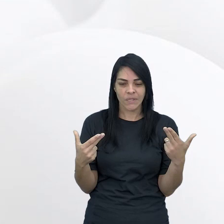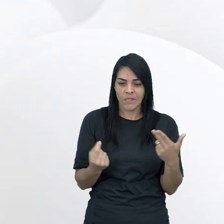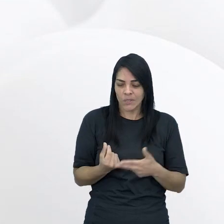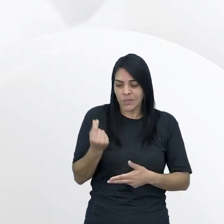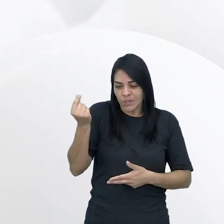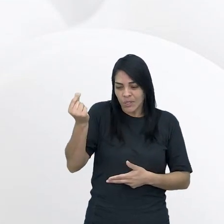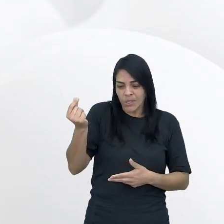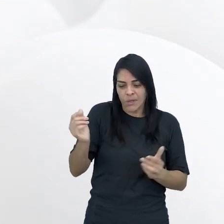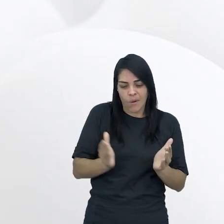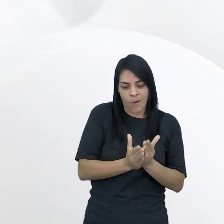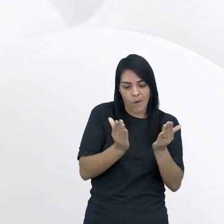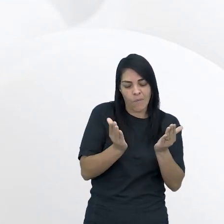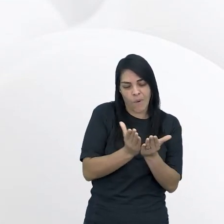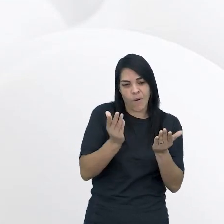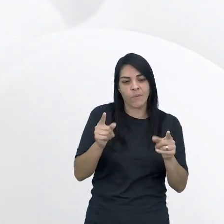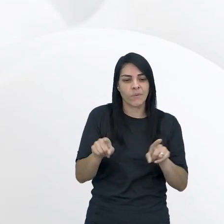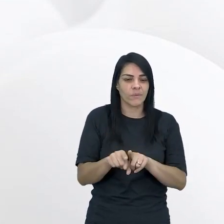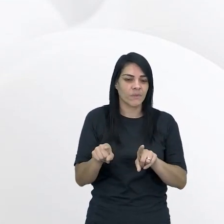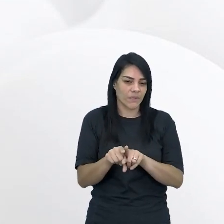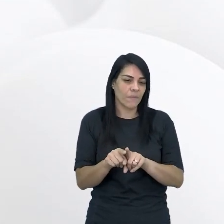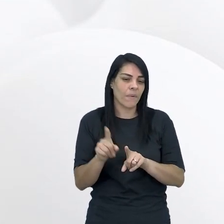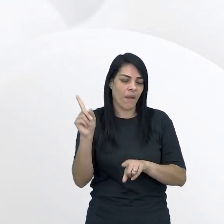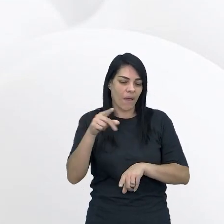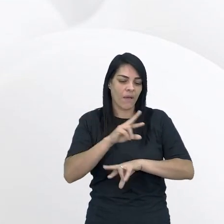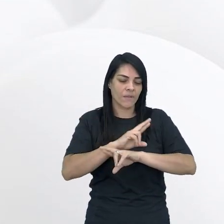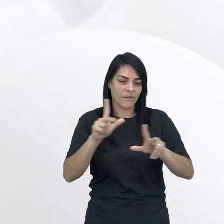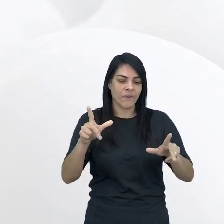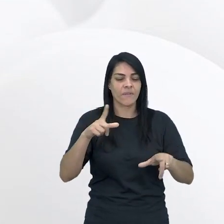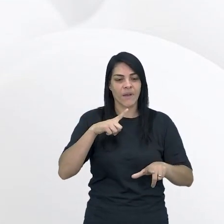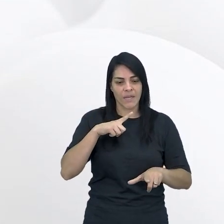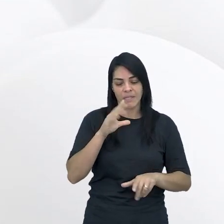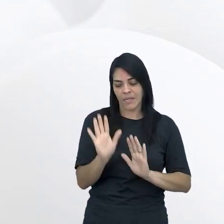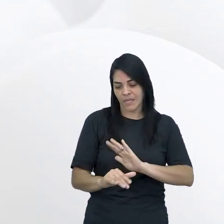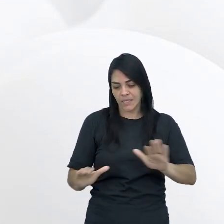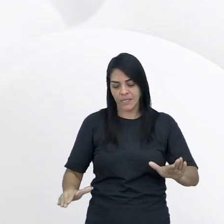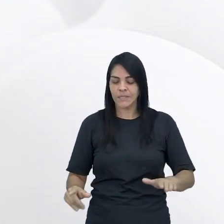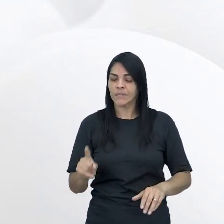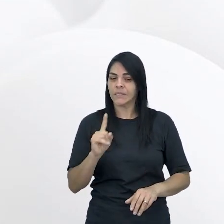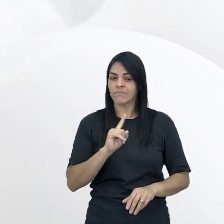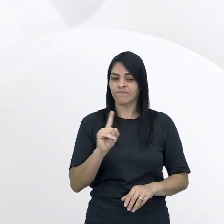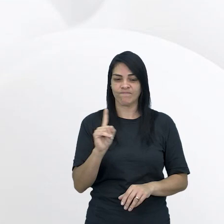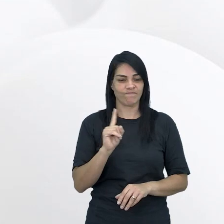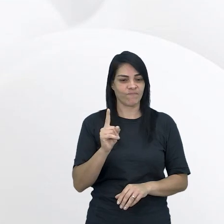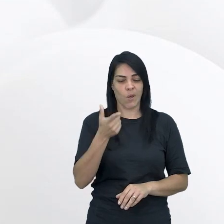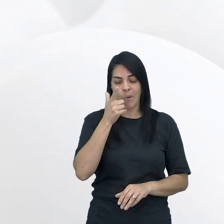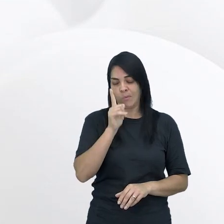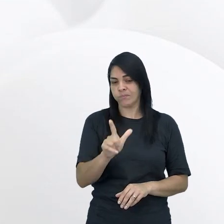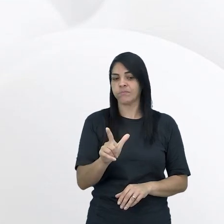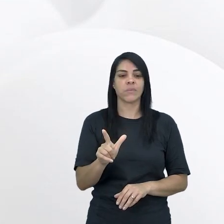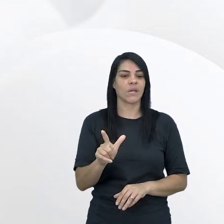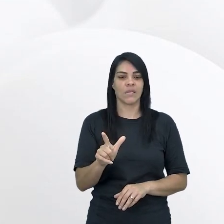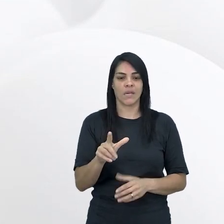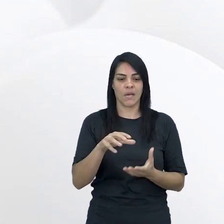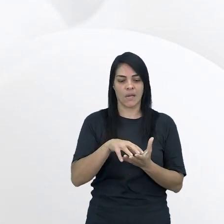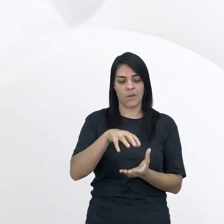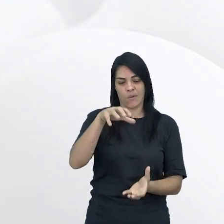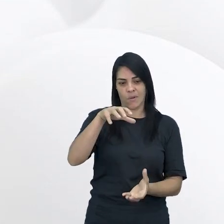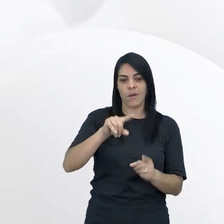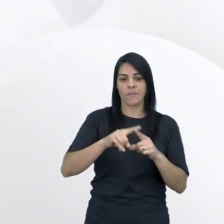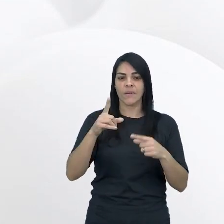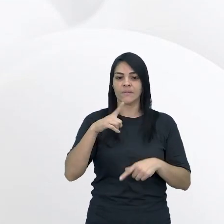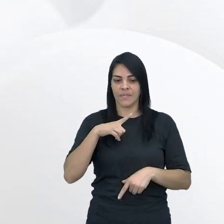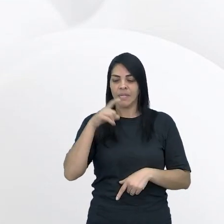aquisitivo também é diferente. Então, a gente vai ter crianças que não ganharam ovo de Páscoa, vai ter crianças que ganharam